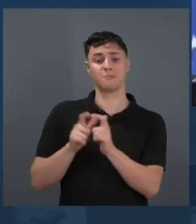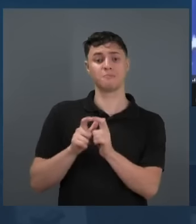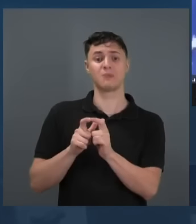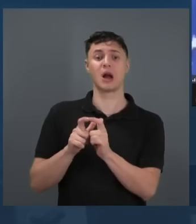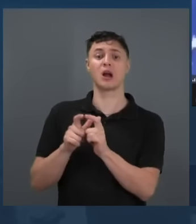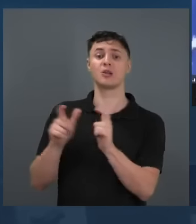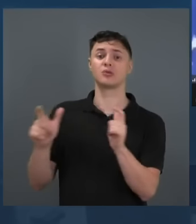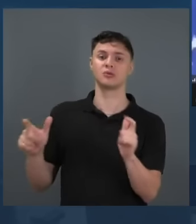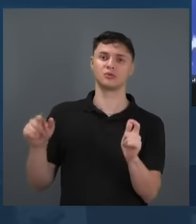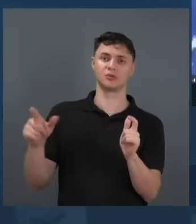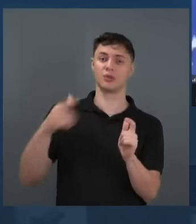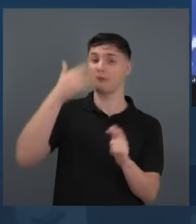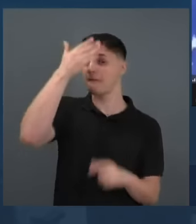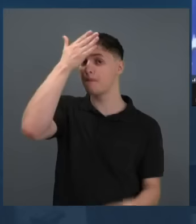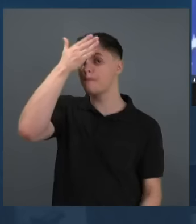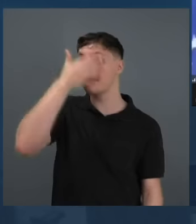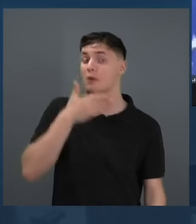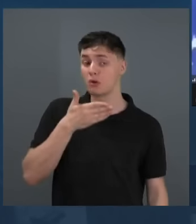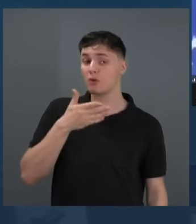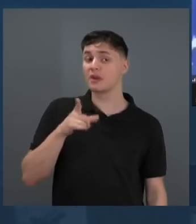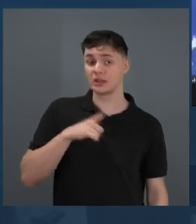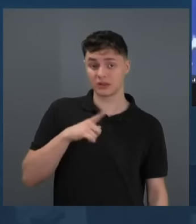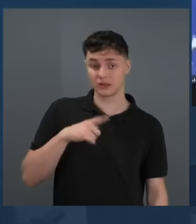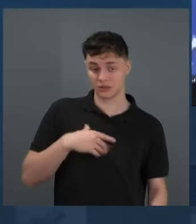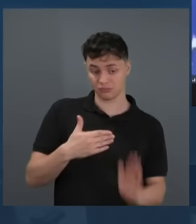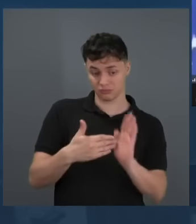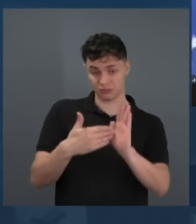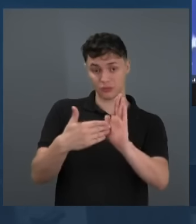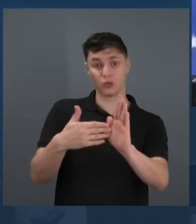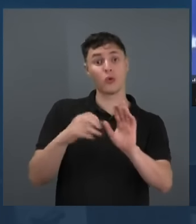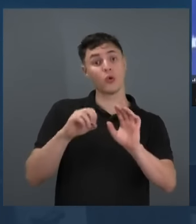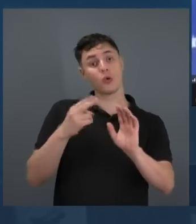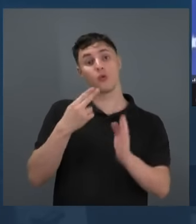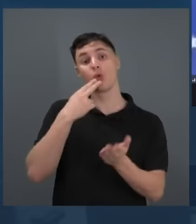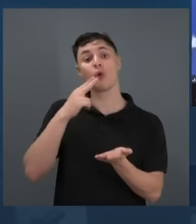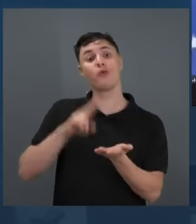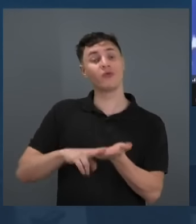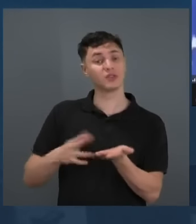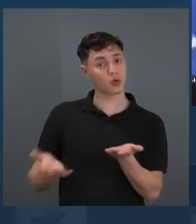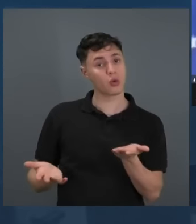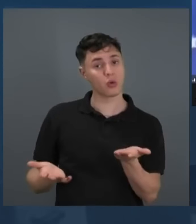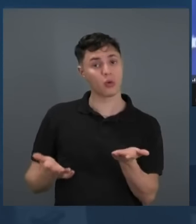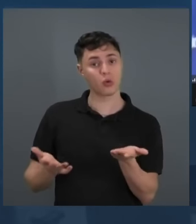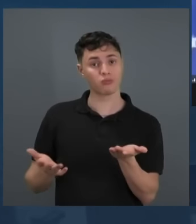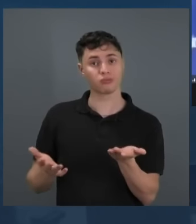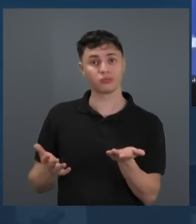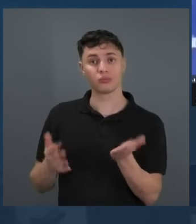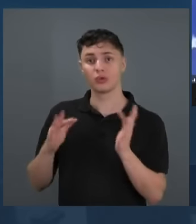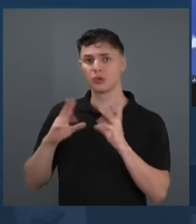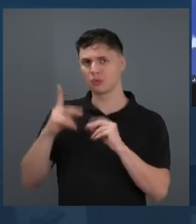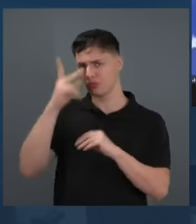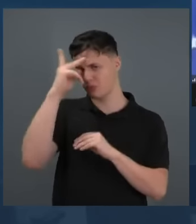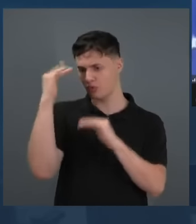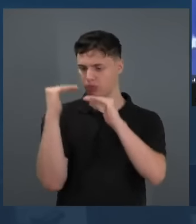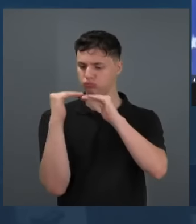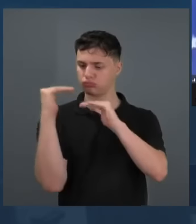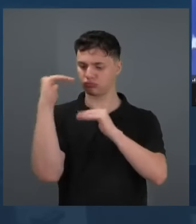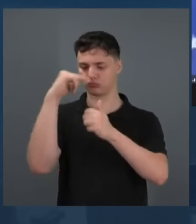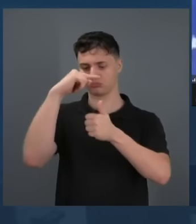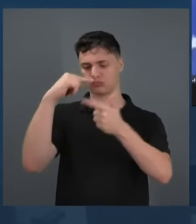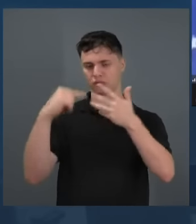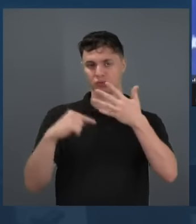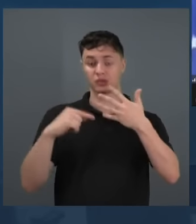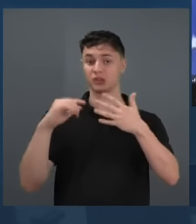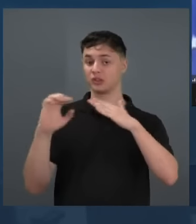vezes, sob provas robustas e confissões de corruptos, todos do alto escalão na hierarquia de